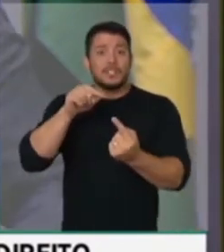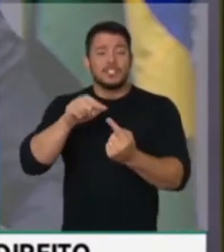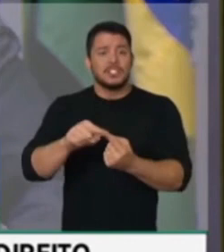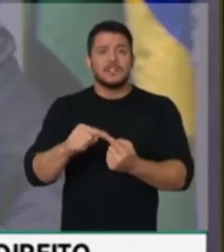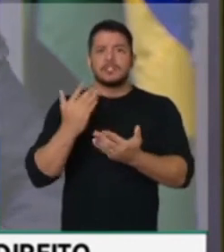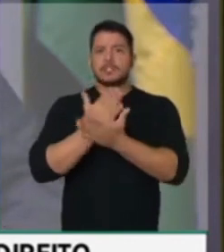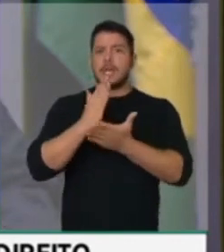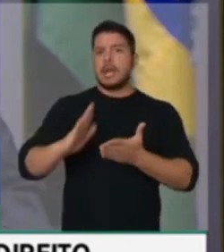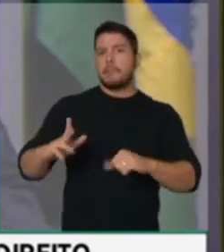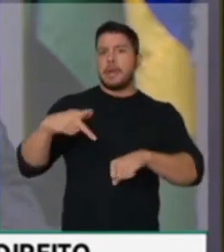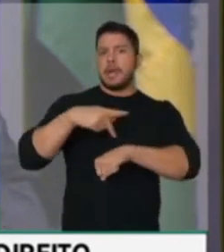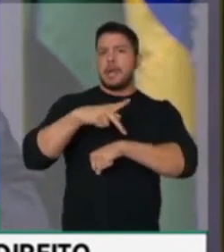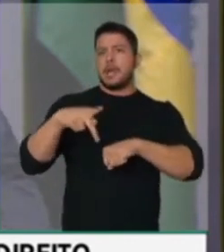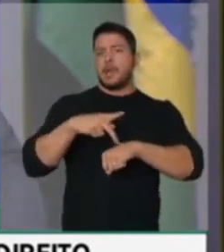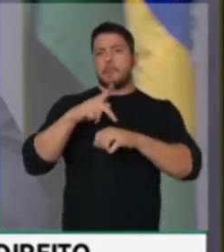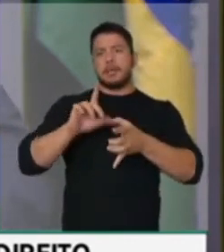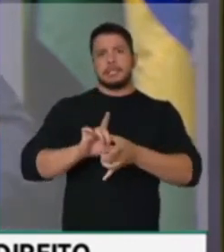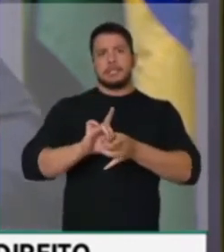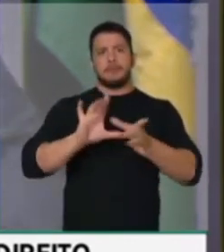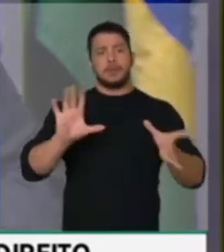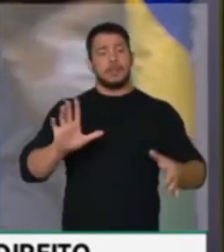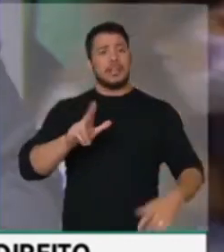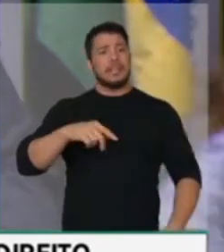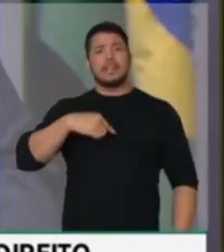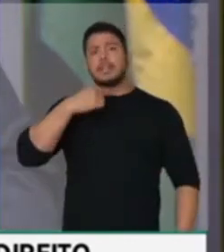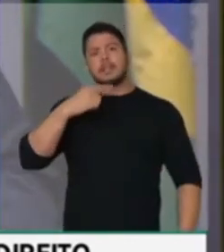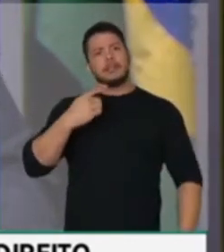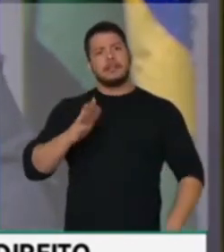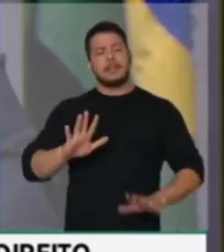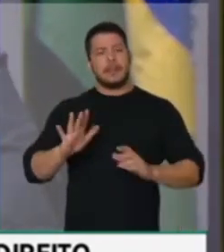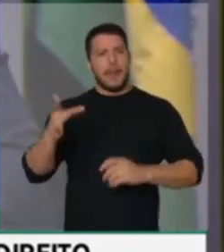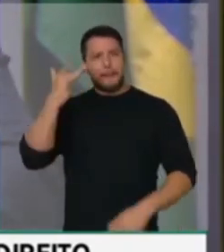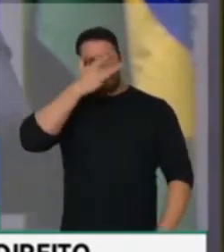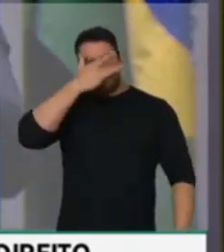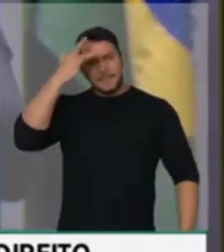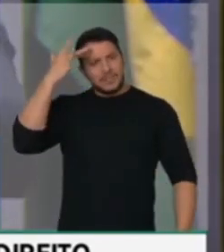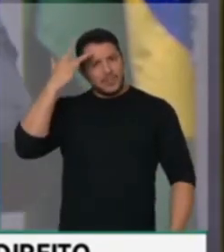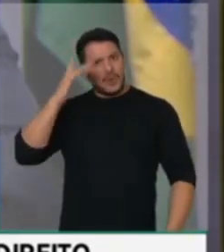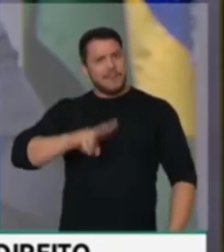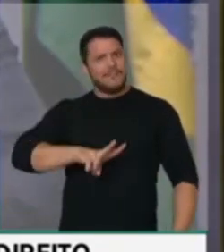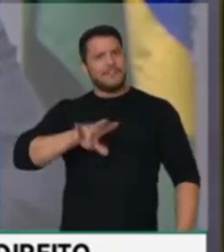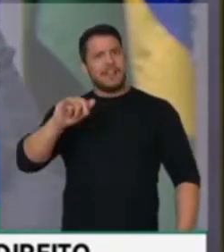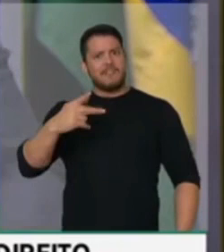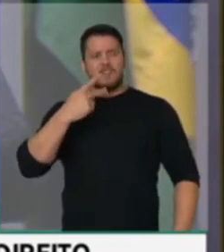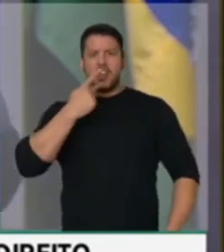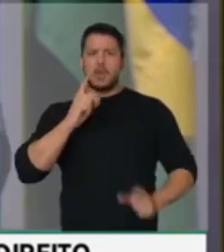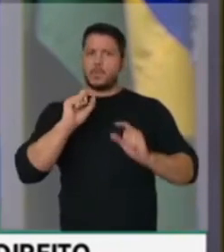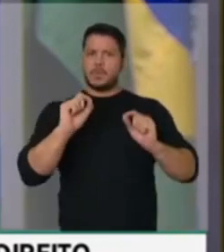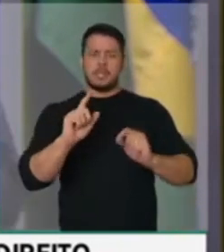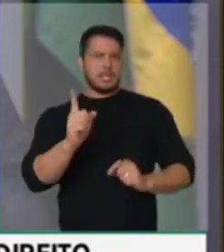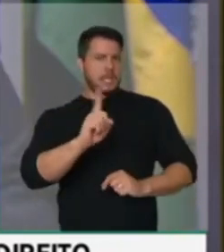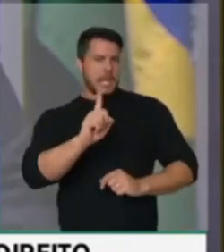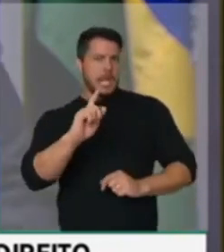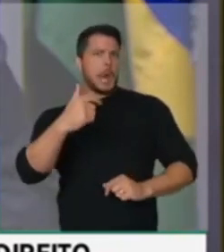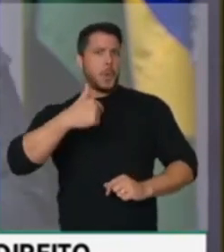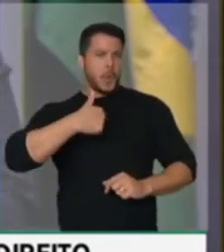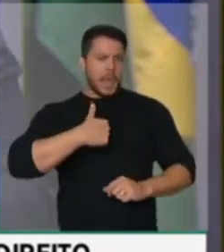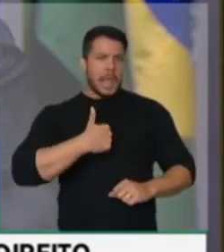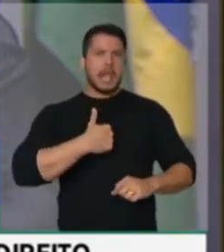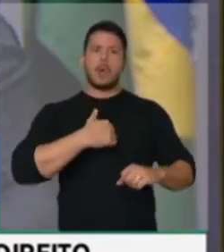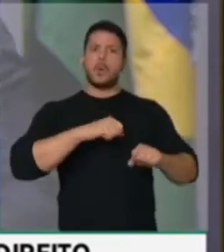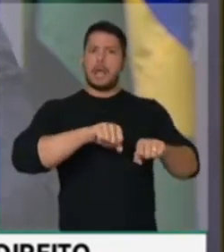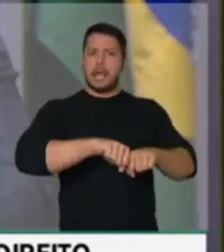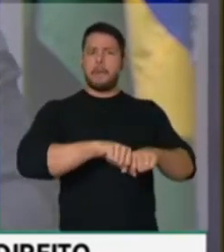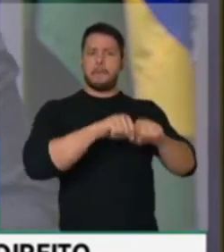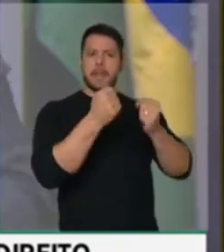Estado Democrático de Direito. Ninguém vai dizer que destruiu ou inutilizou um meio